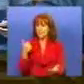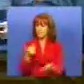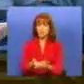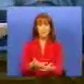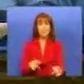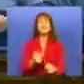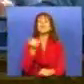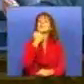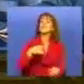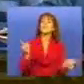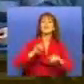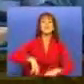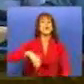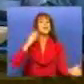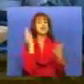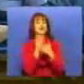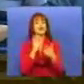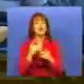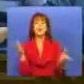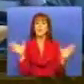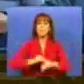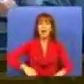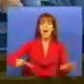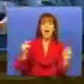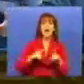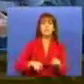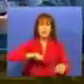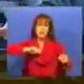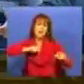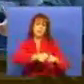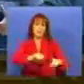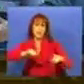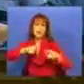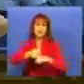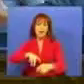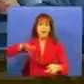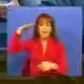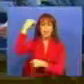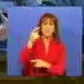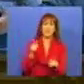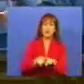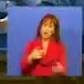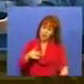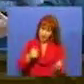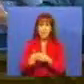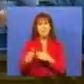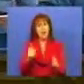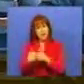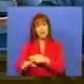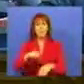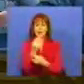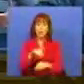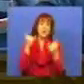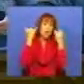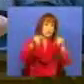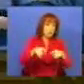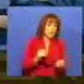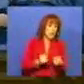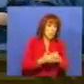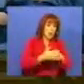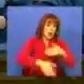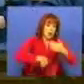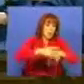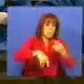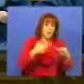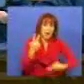Está satisfeita com uma escola em que cada vez mais há pressões sobre os professores para aprovarem os alunos, independentemente do processo de